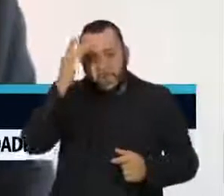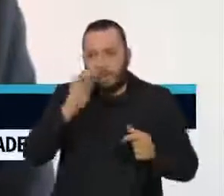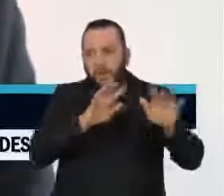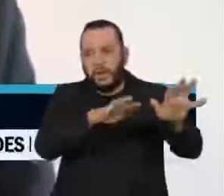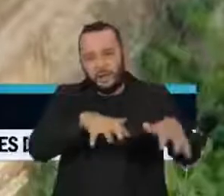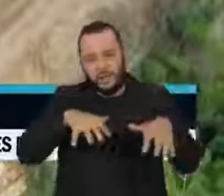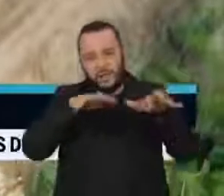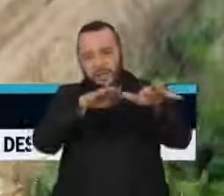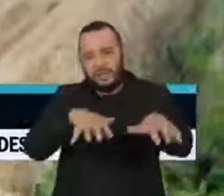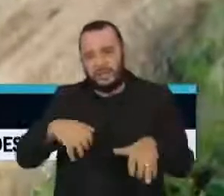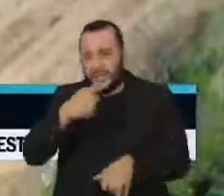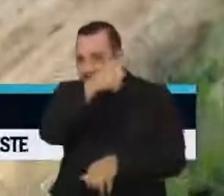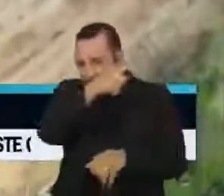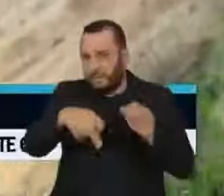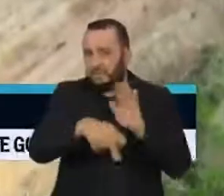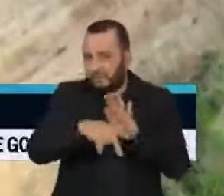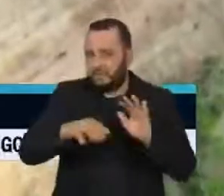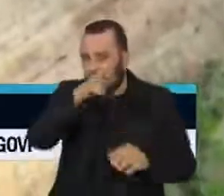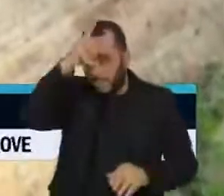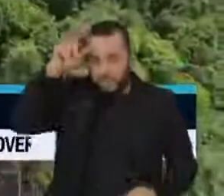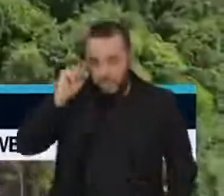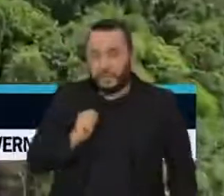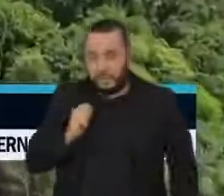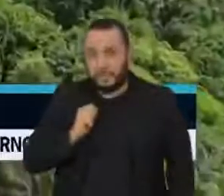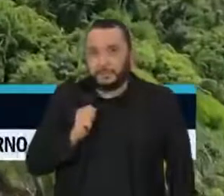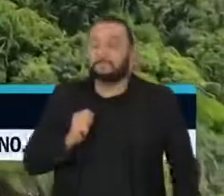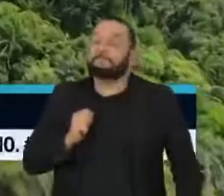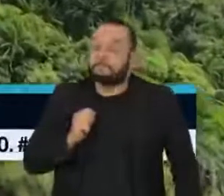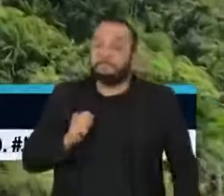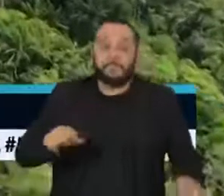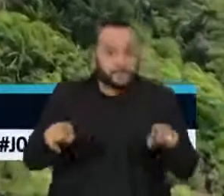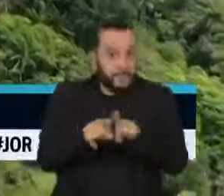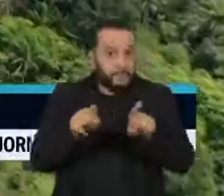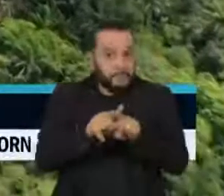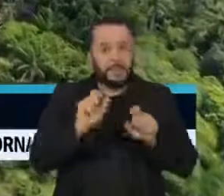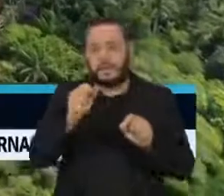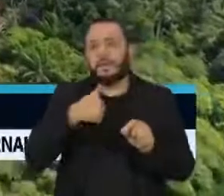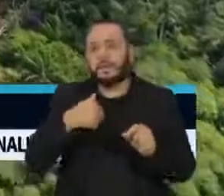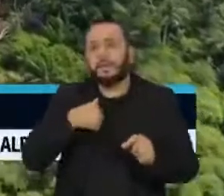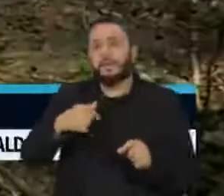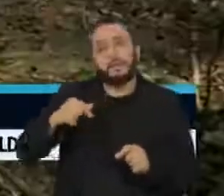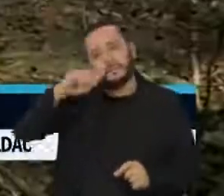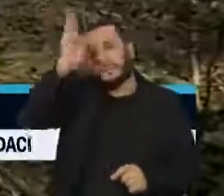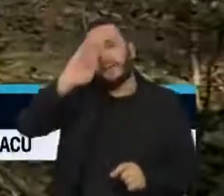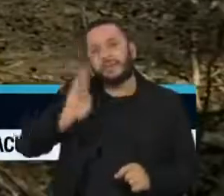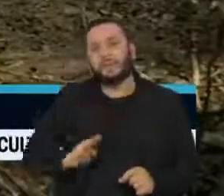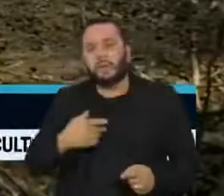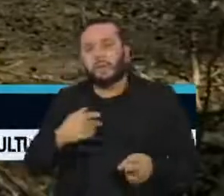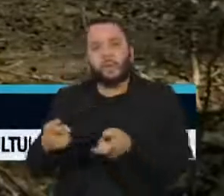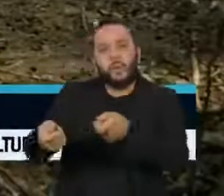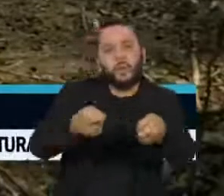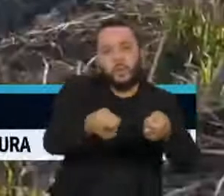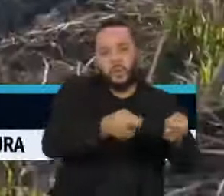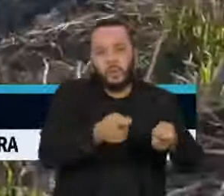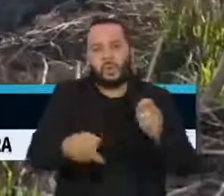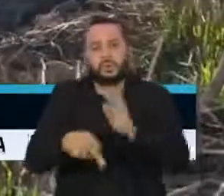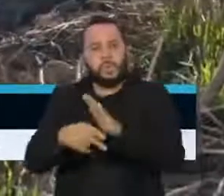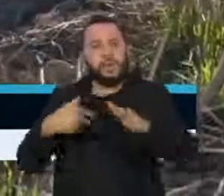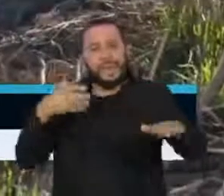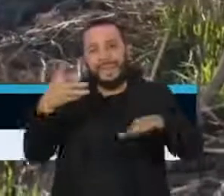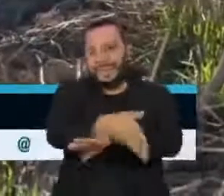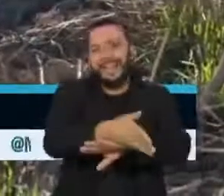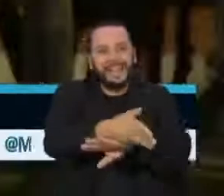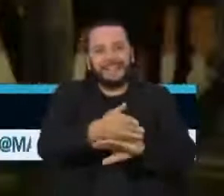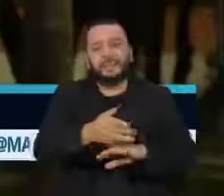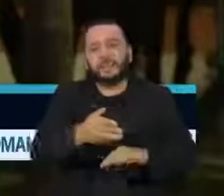of UNDRIP. Segundo eles, autoridades brasileiras fracassaram em controlar invasões contra territórios indígenas, com anistias